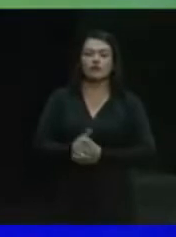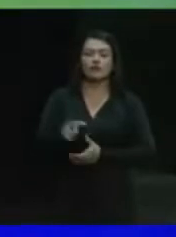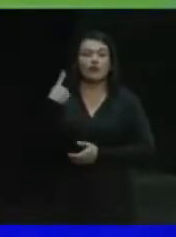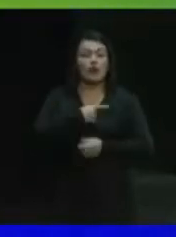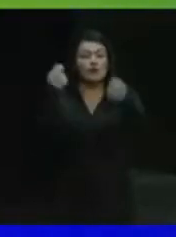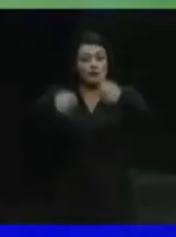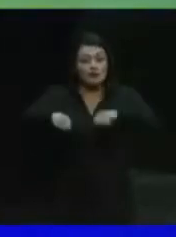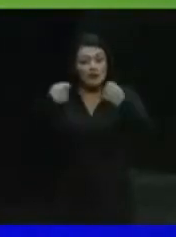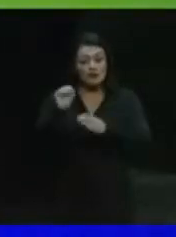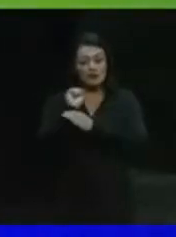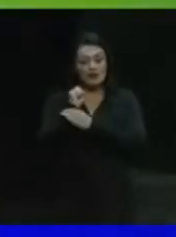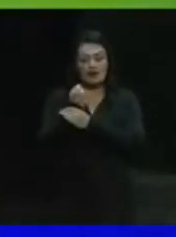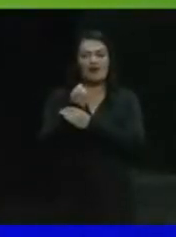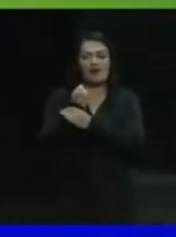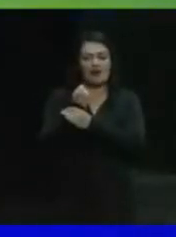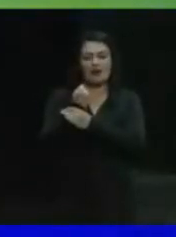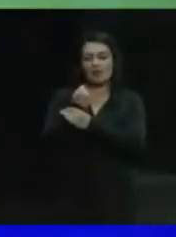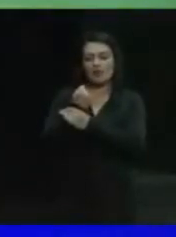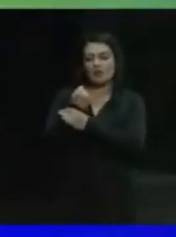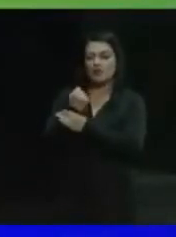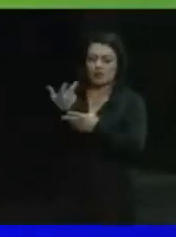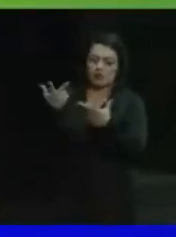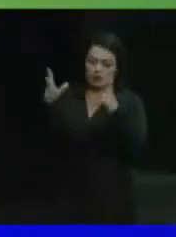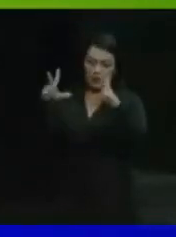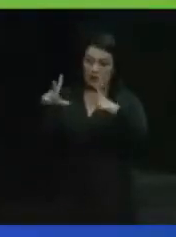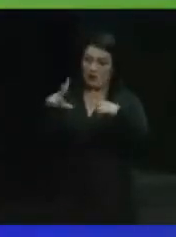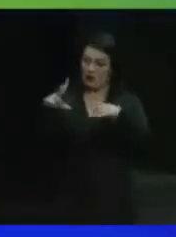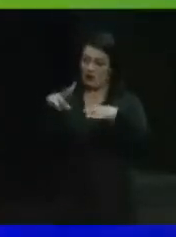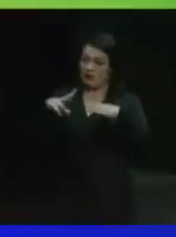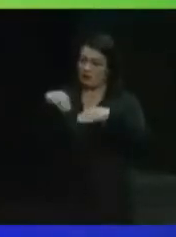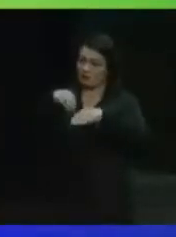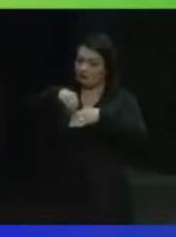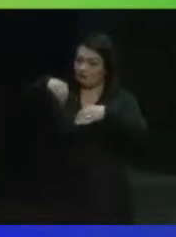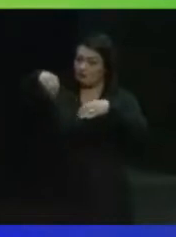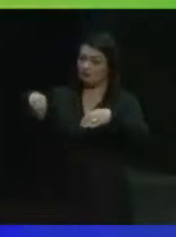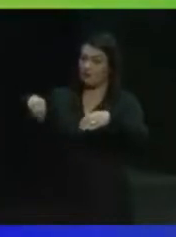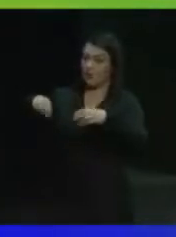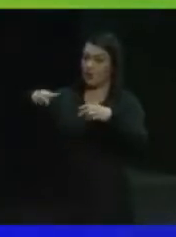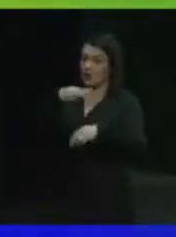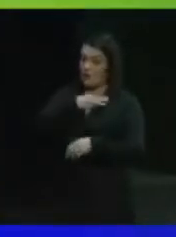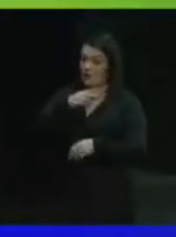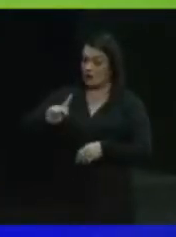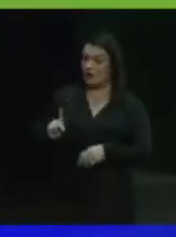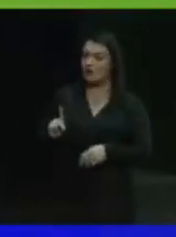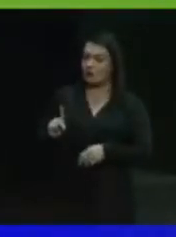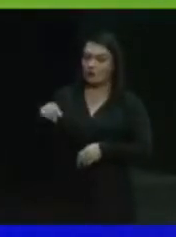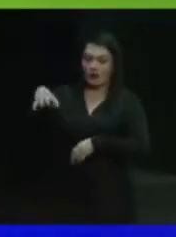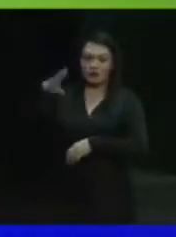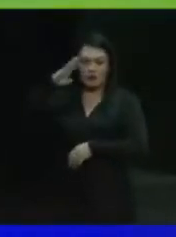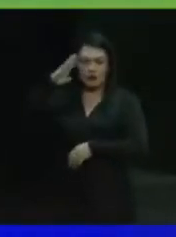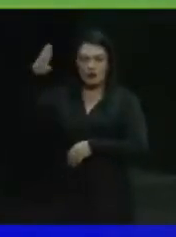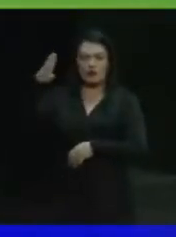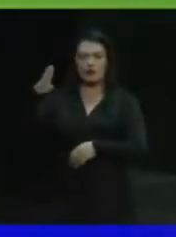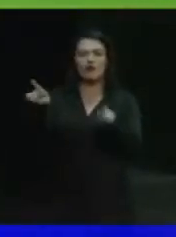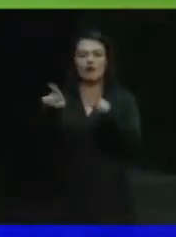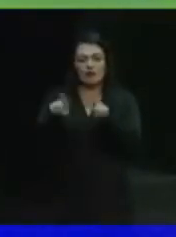Precisamos garantir a independência do Ministério Público, respeitando as listas, e a autonomia da polícia, com mandatos